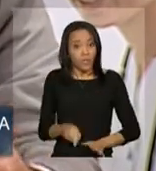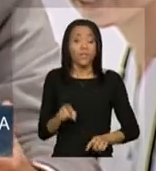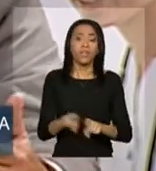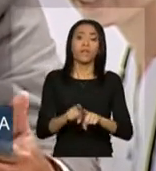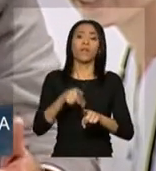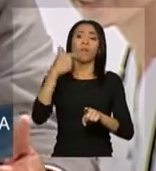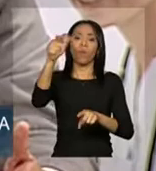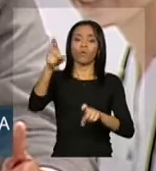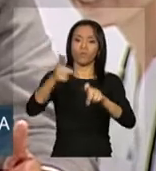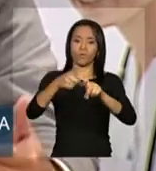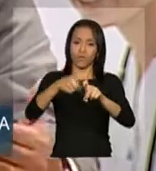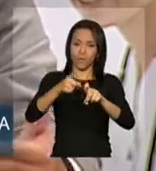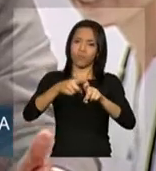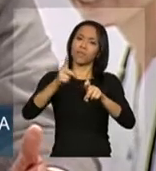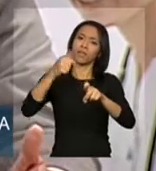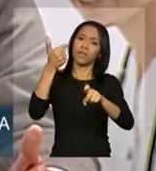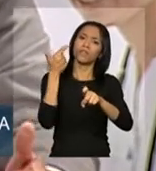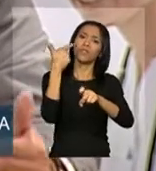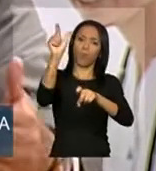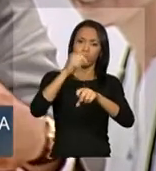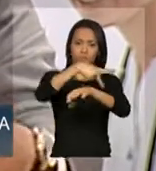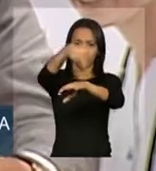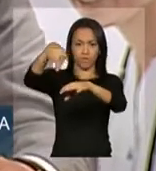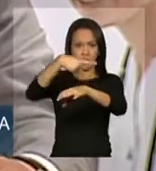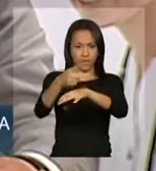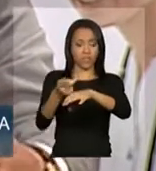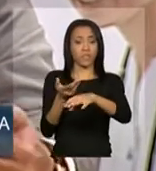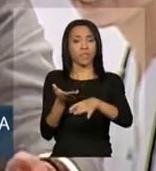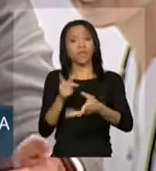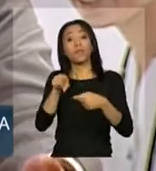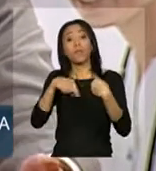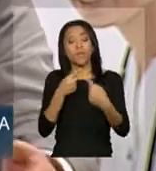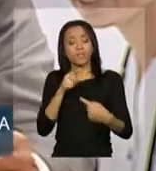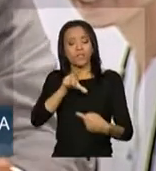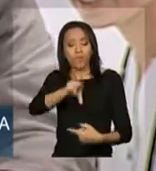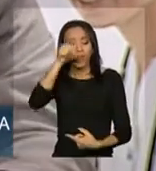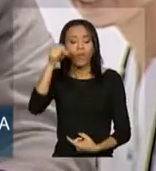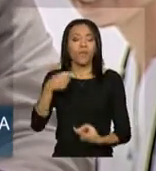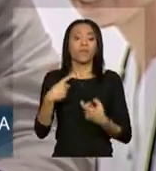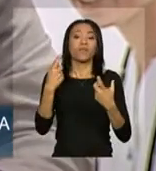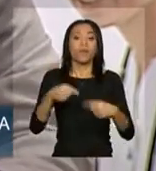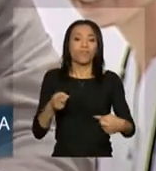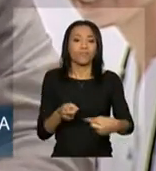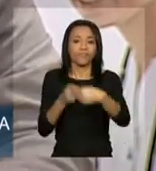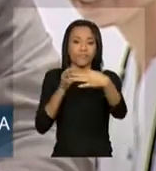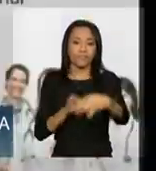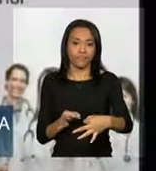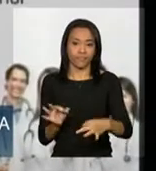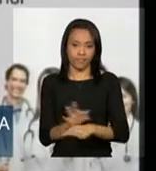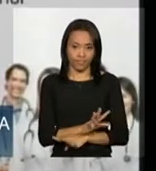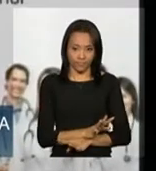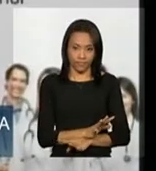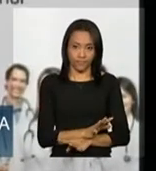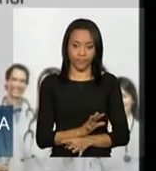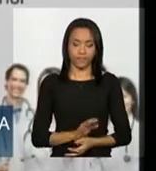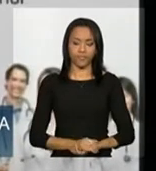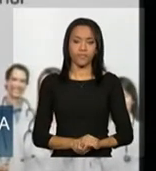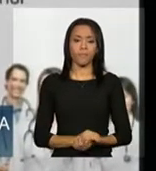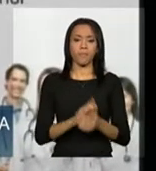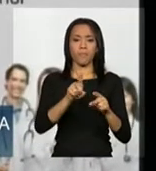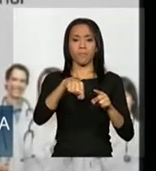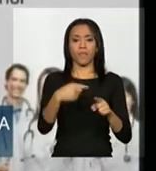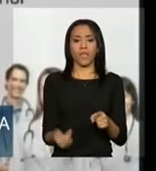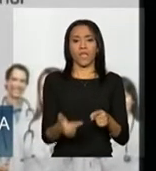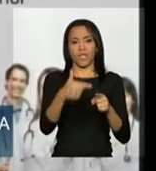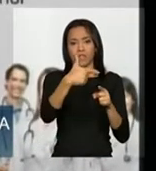confirmar a escolha ação fizeram e a alocação que o sistema realizou de 23 A